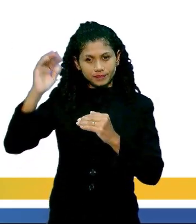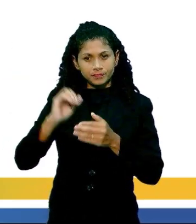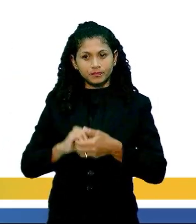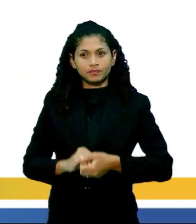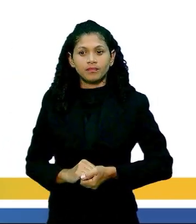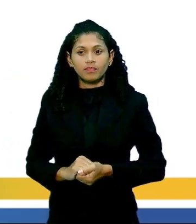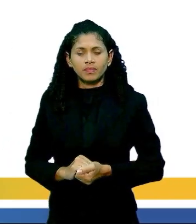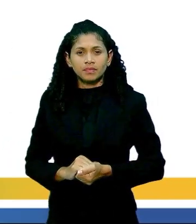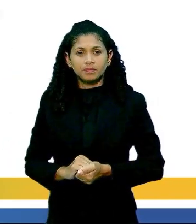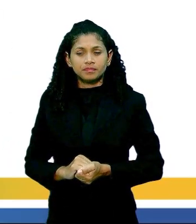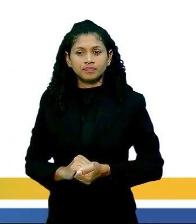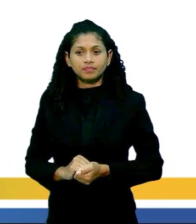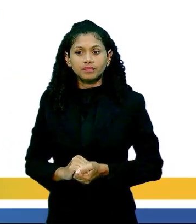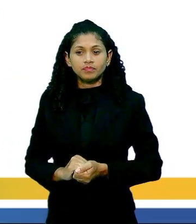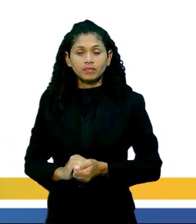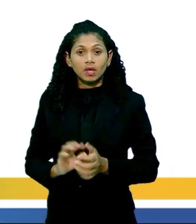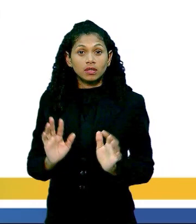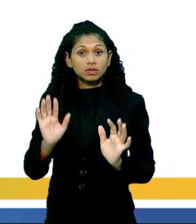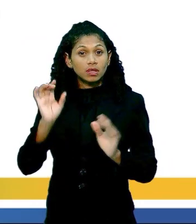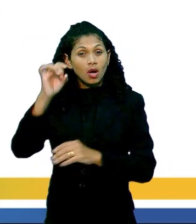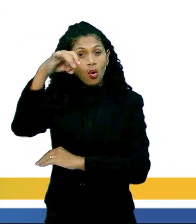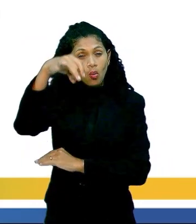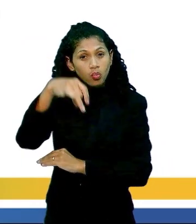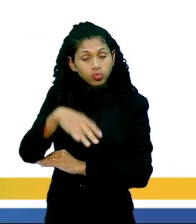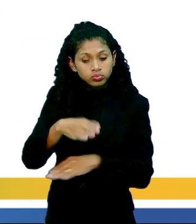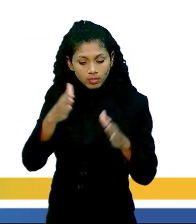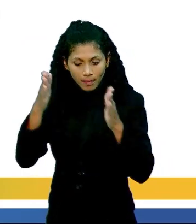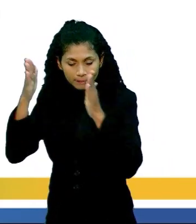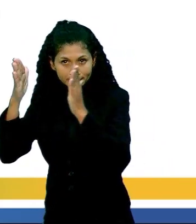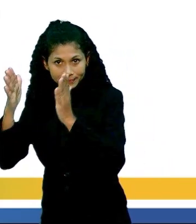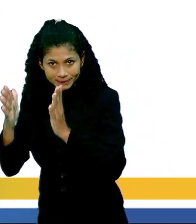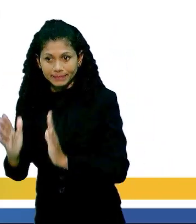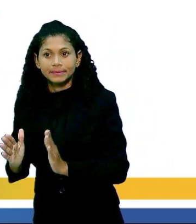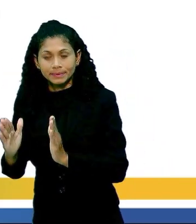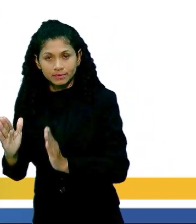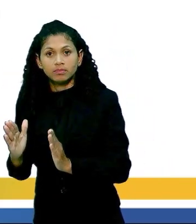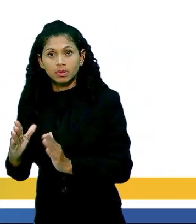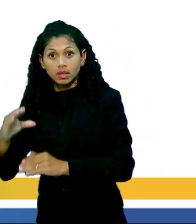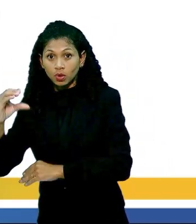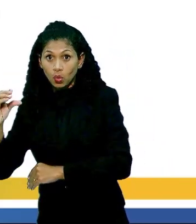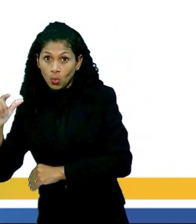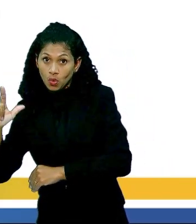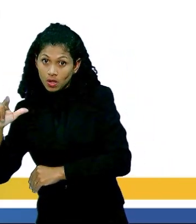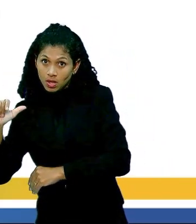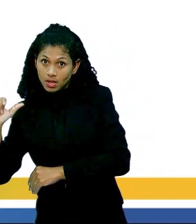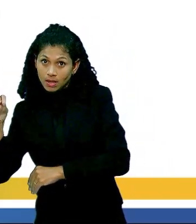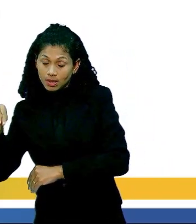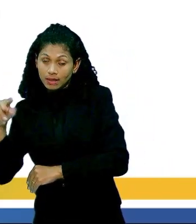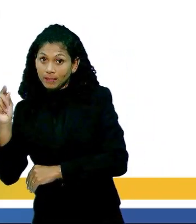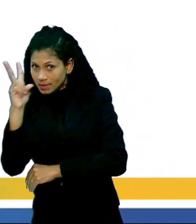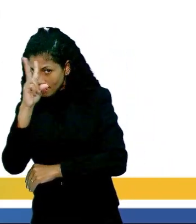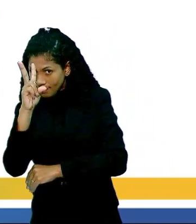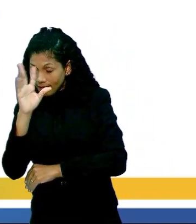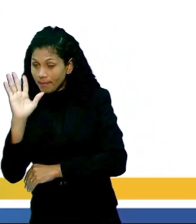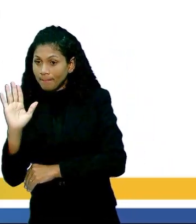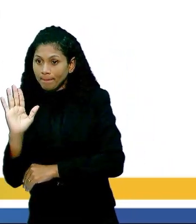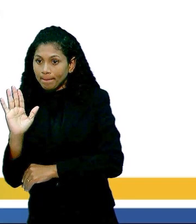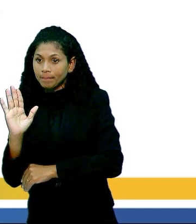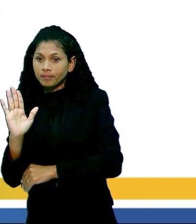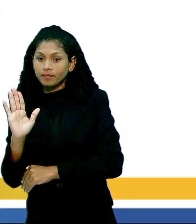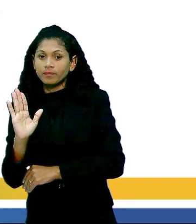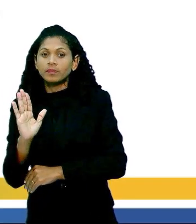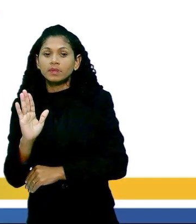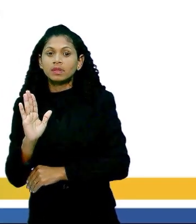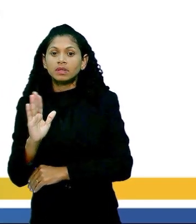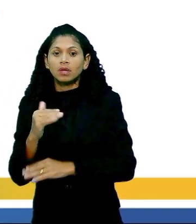é possível verificar que, vamos lá, as teias alimentares são mais simples. Não, nem